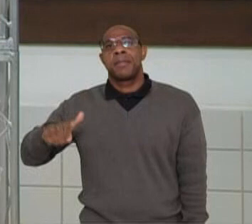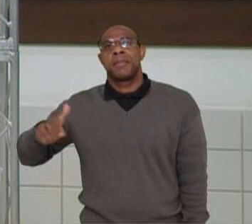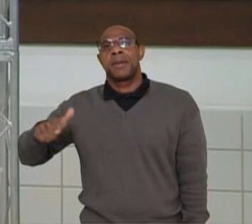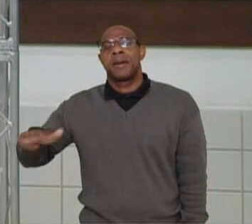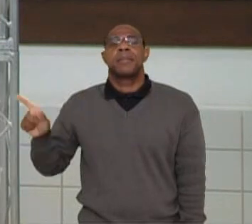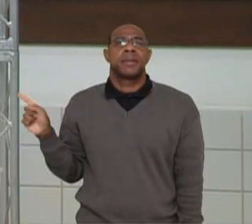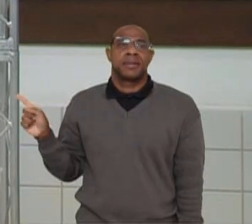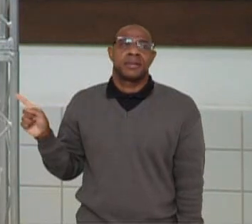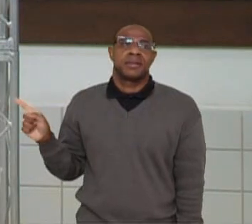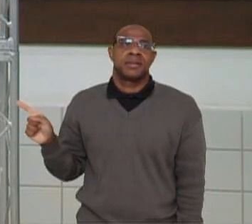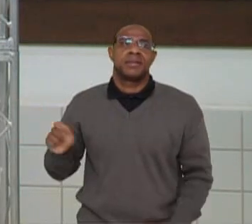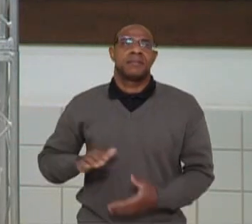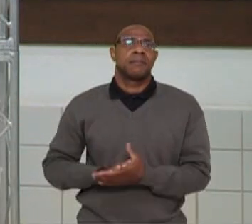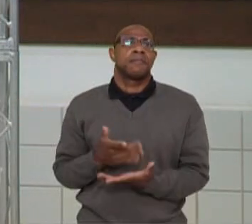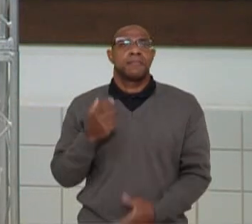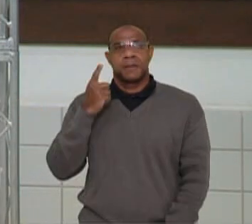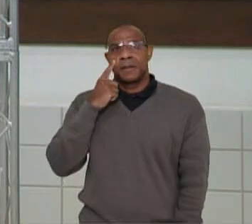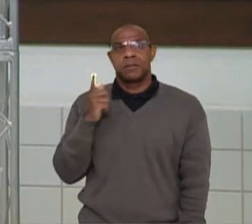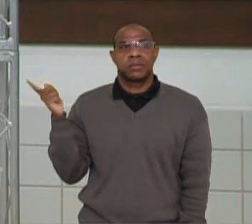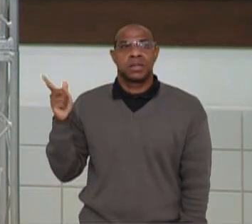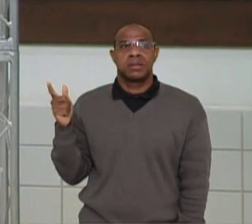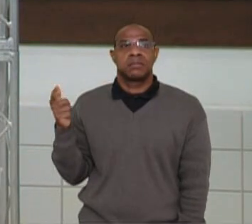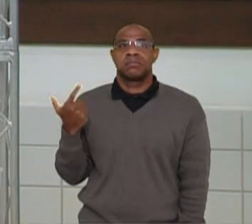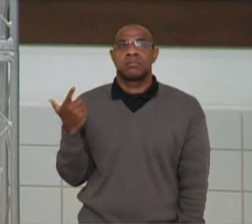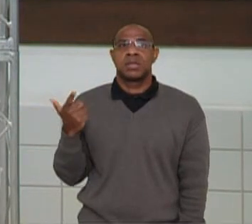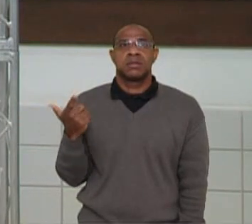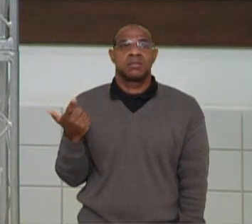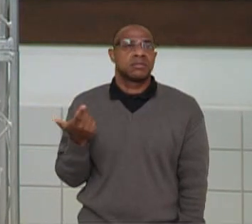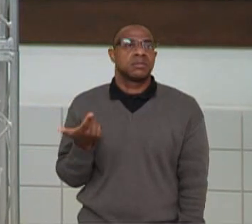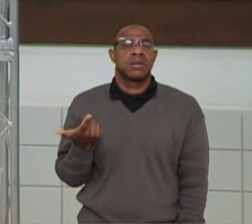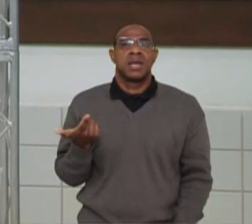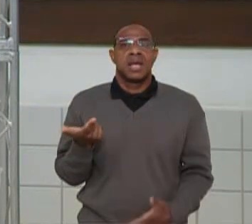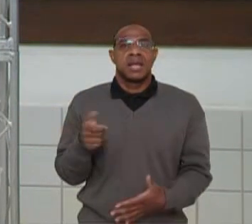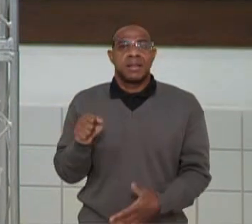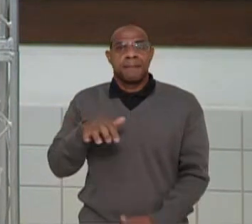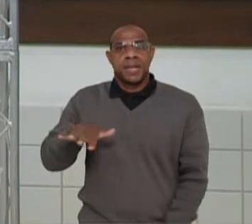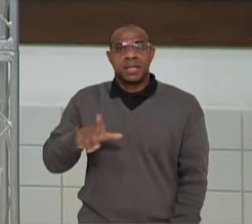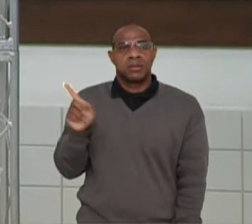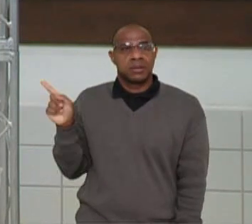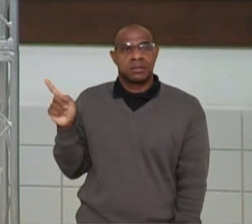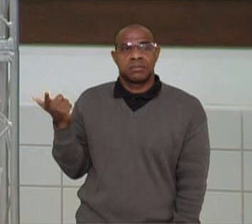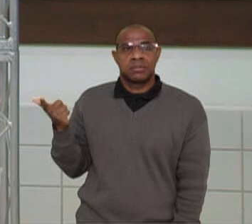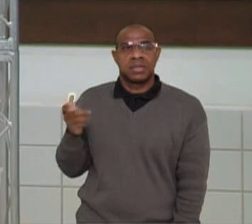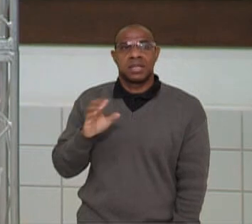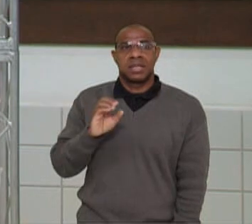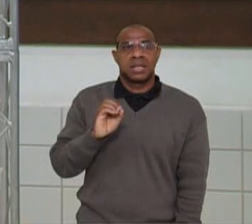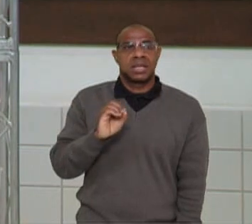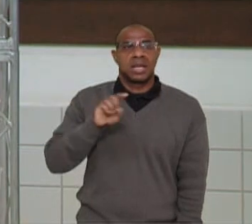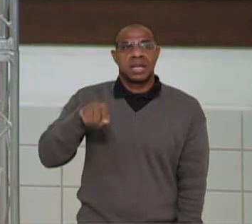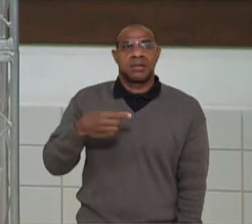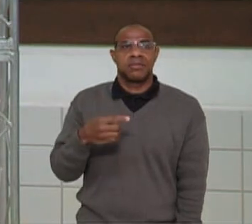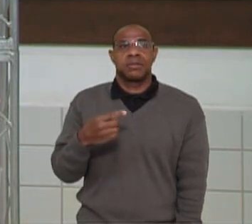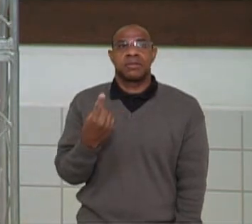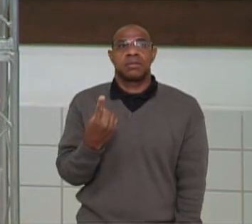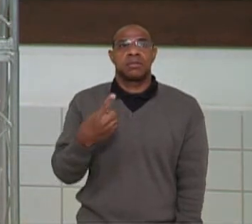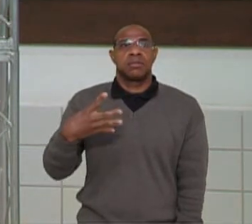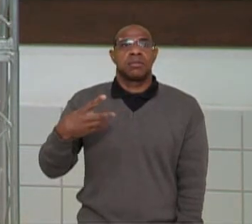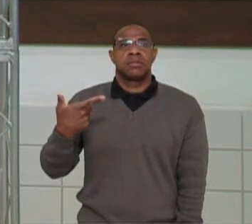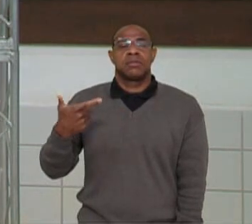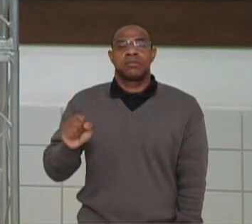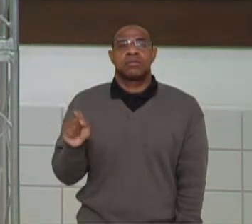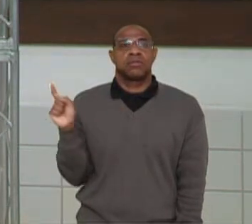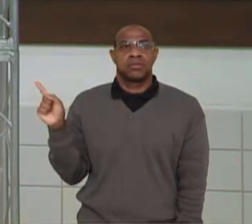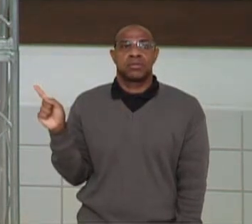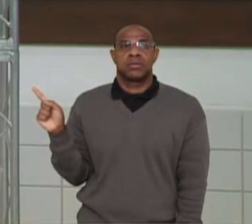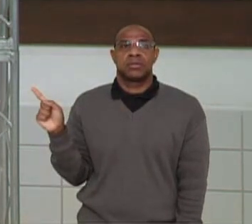fração. Eu não estou enxergando o período ali naquela divisão. Eu não estou vendo o período no 0,1428. Mas ele saiu da onde?